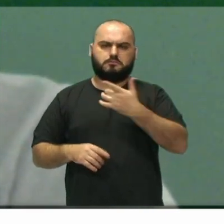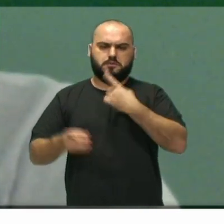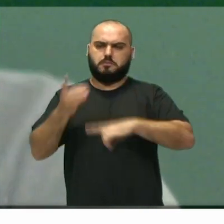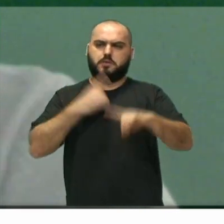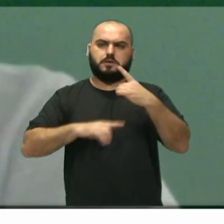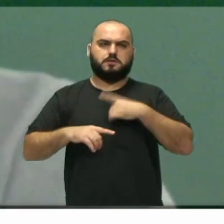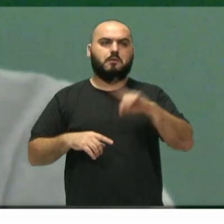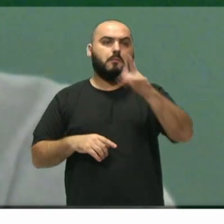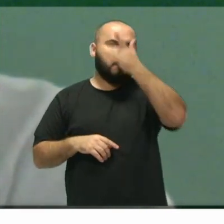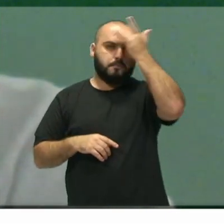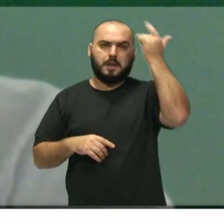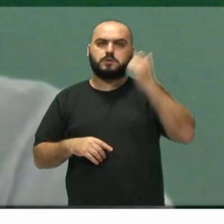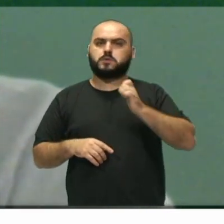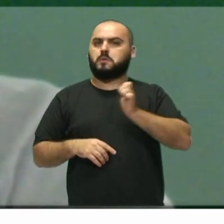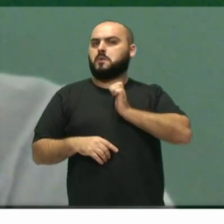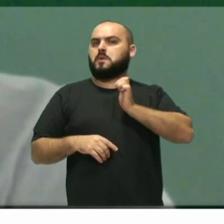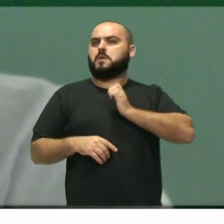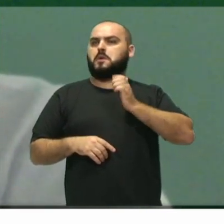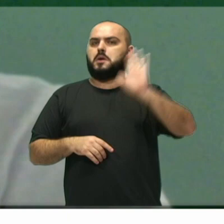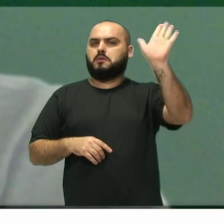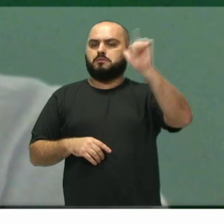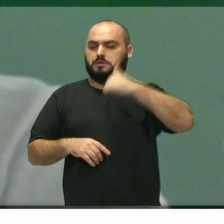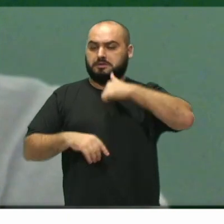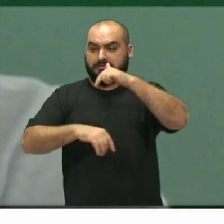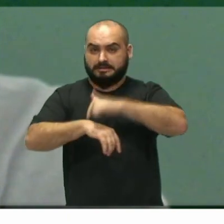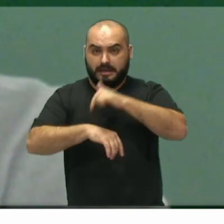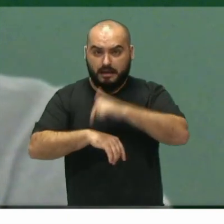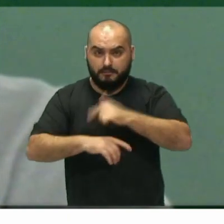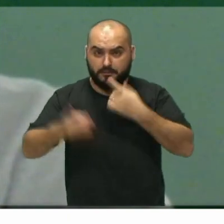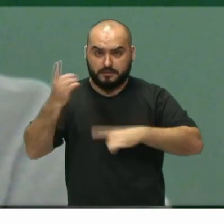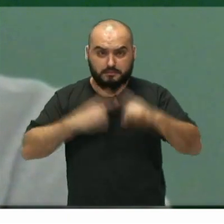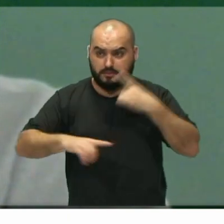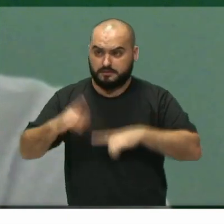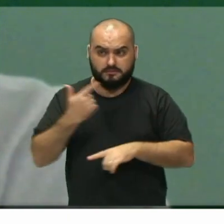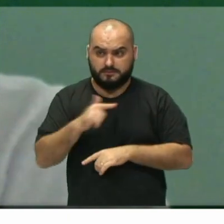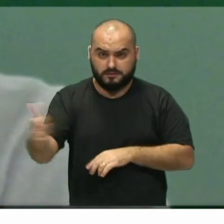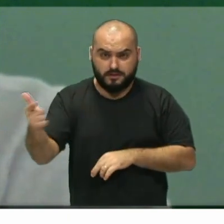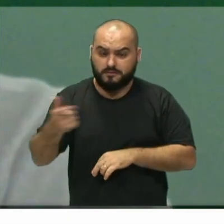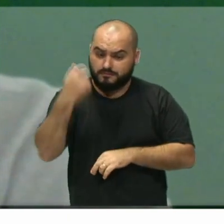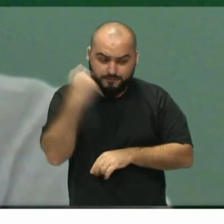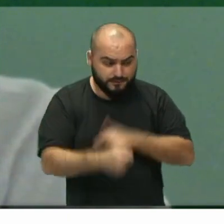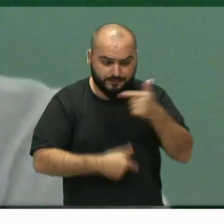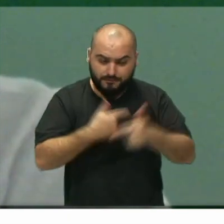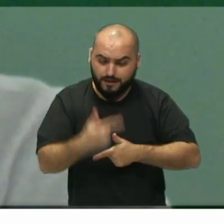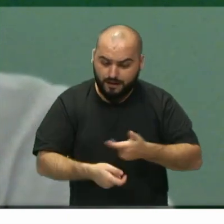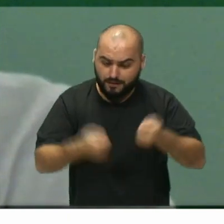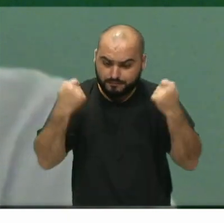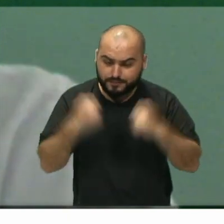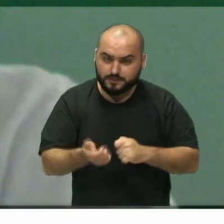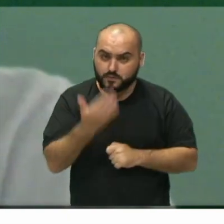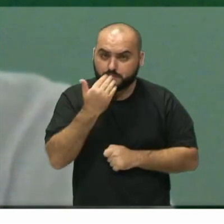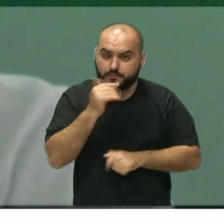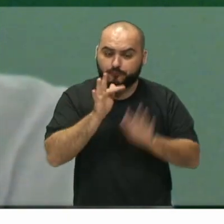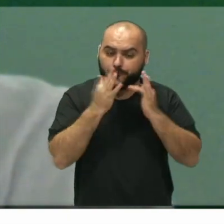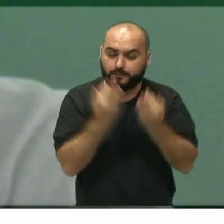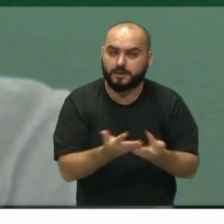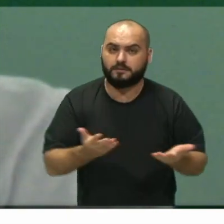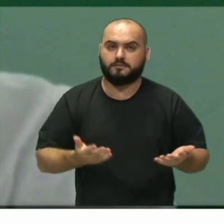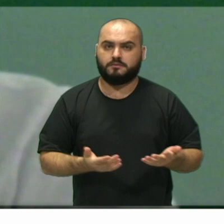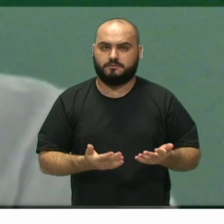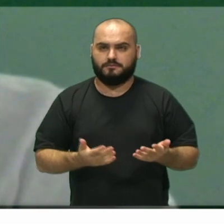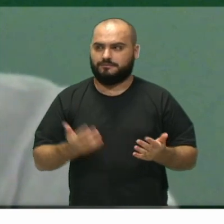eu não posso ter depressão, não tenho tempo para ter depressão, eu tenho que trabalhar, eu tenho que sustentar a família. E não tem nada a ver com